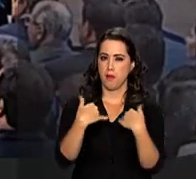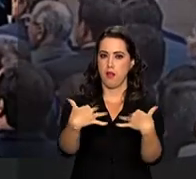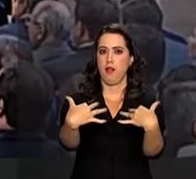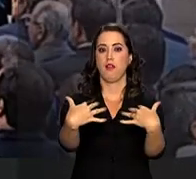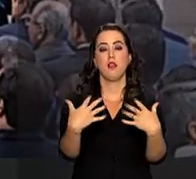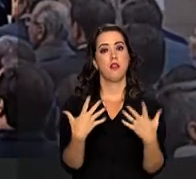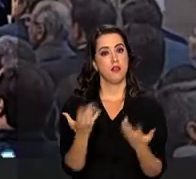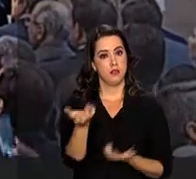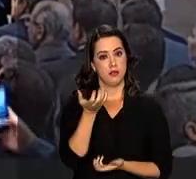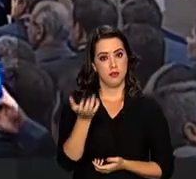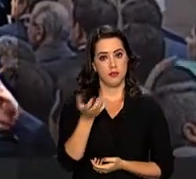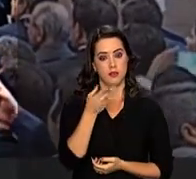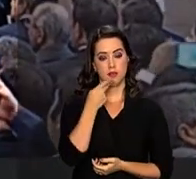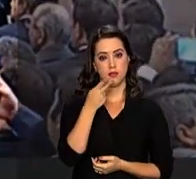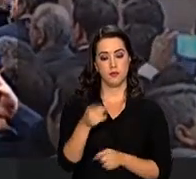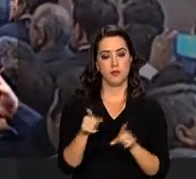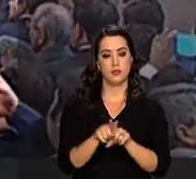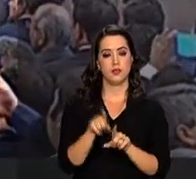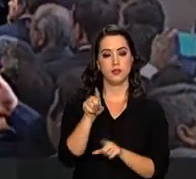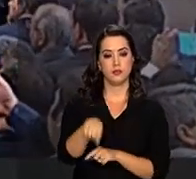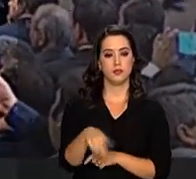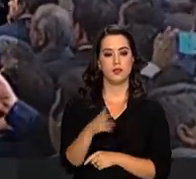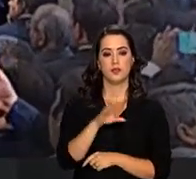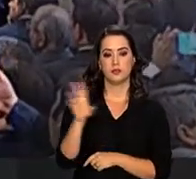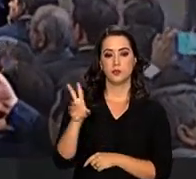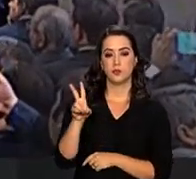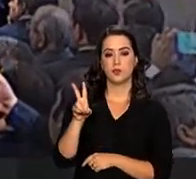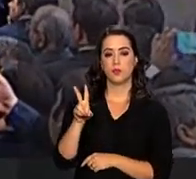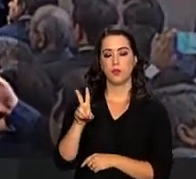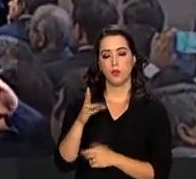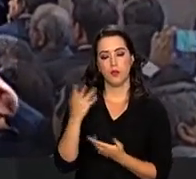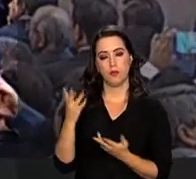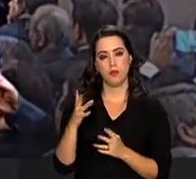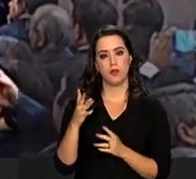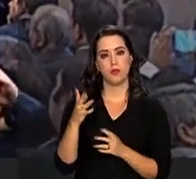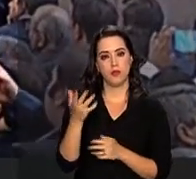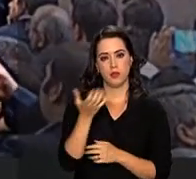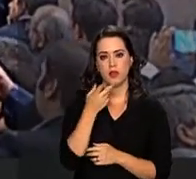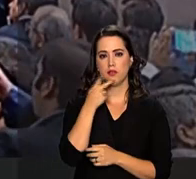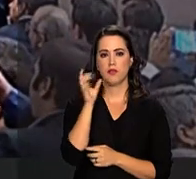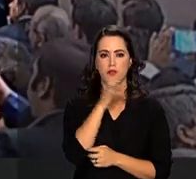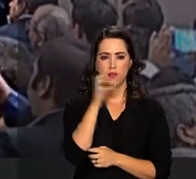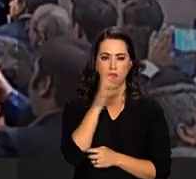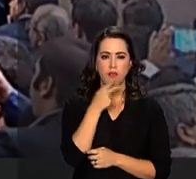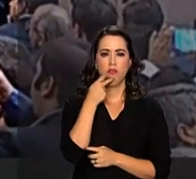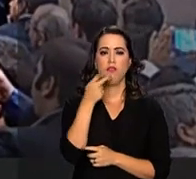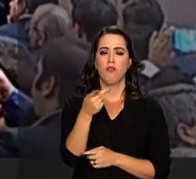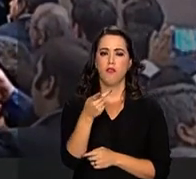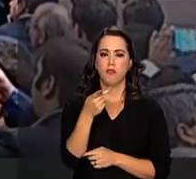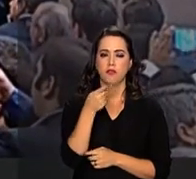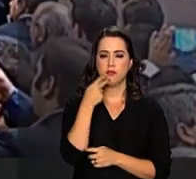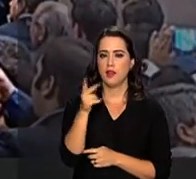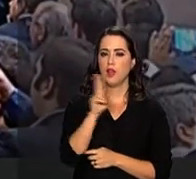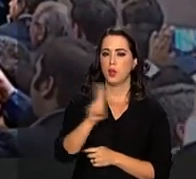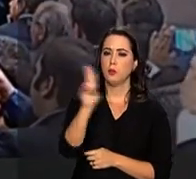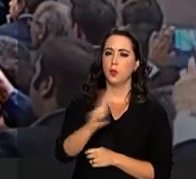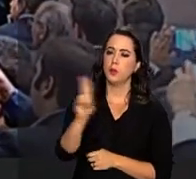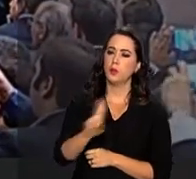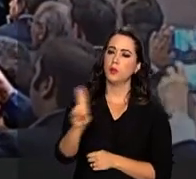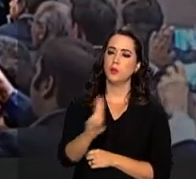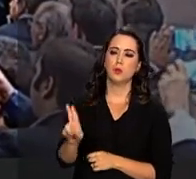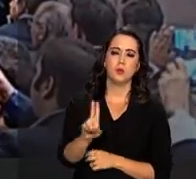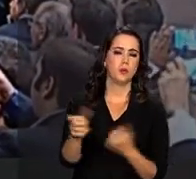me dispensar, viu, Rodrigo? Viu, Clarivir, viu, Paulo Vicós? Quero me dispensar de falar no nome de todos, porque, afinal,